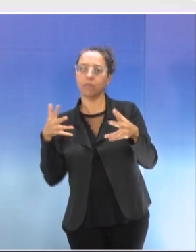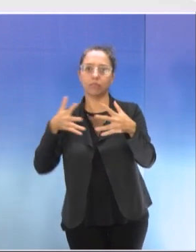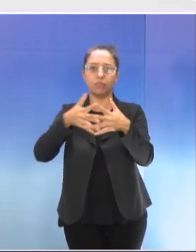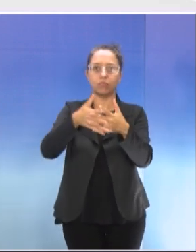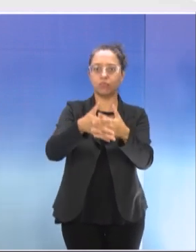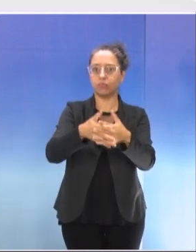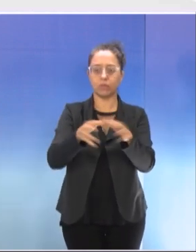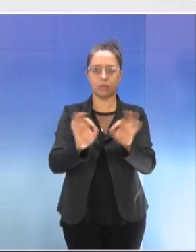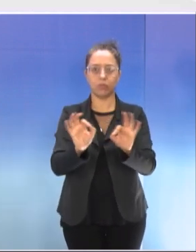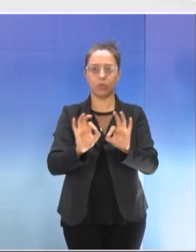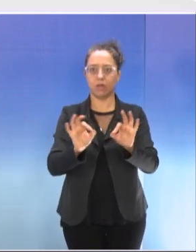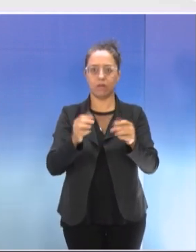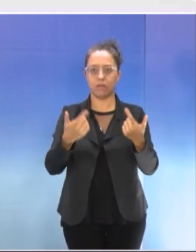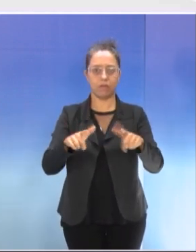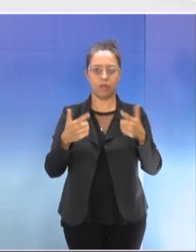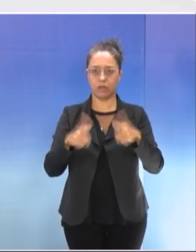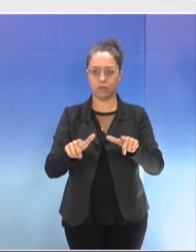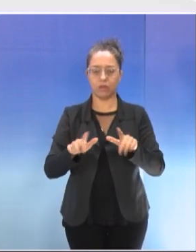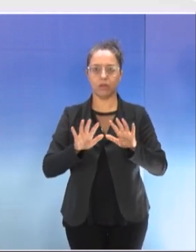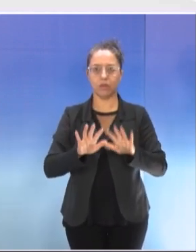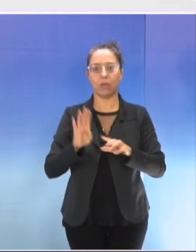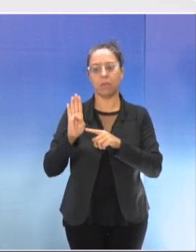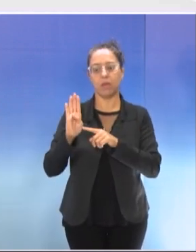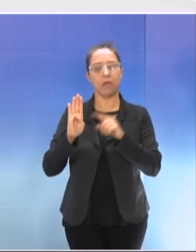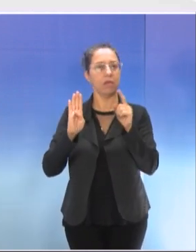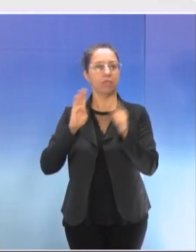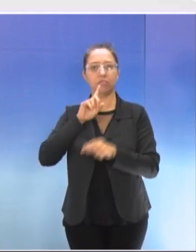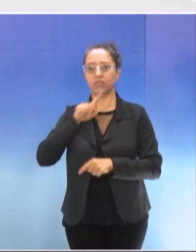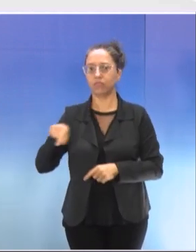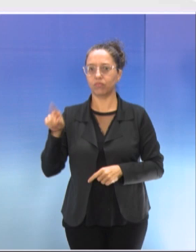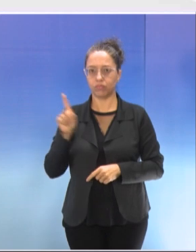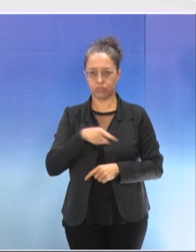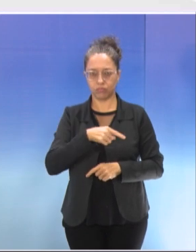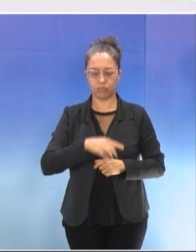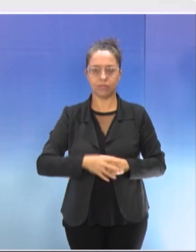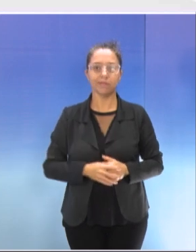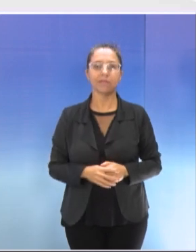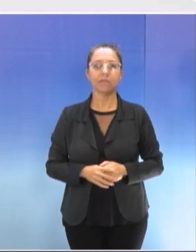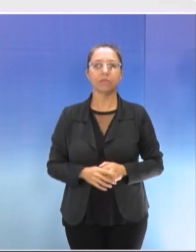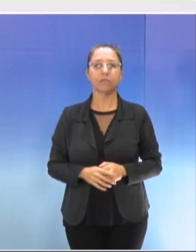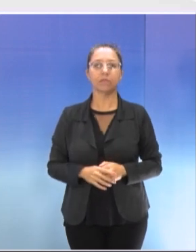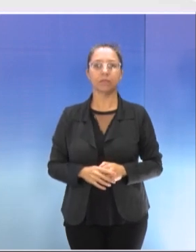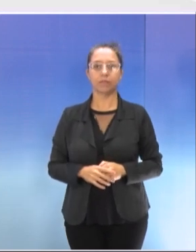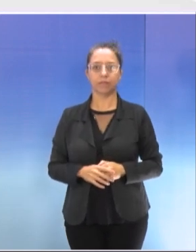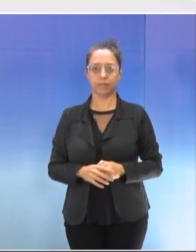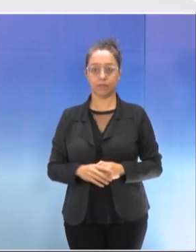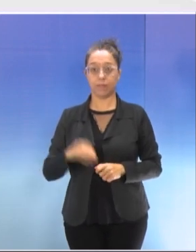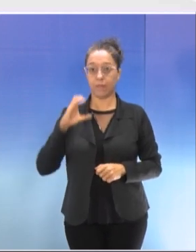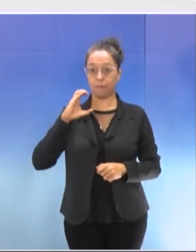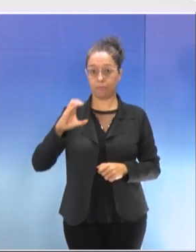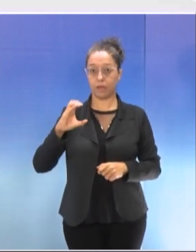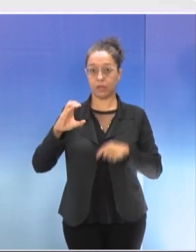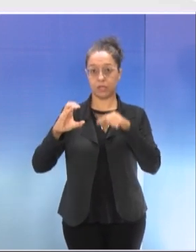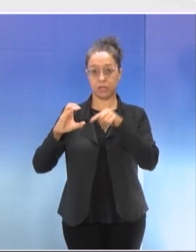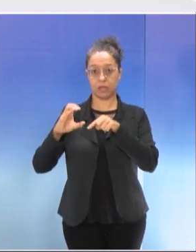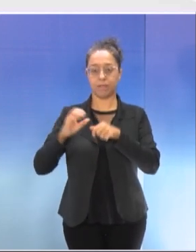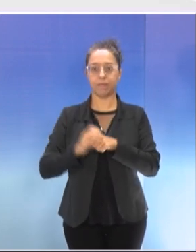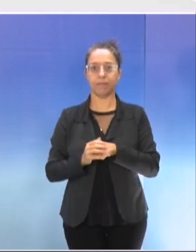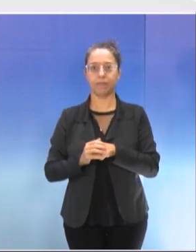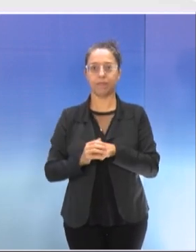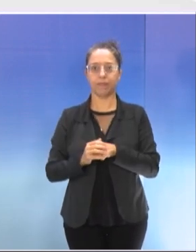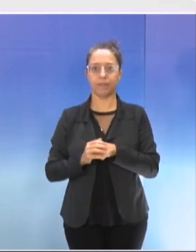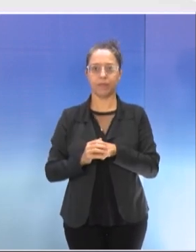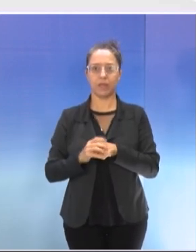também esse cruzamento. Então, a letra B é um distrator, a descartada. Letra C é mutante.